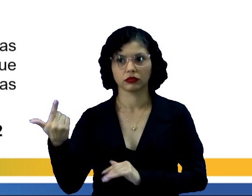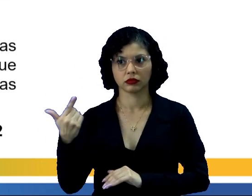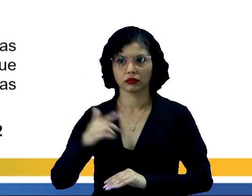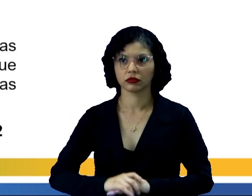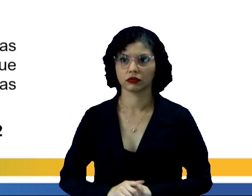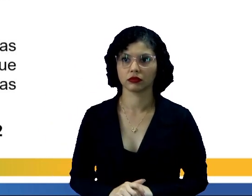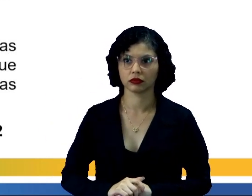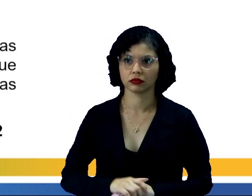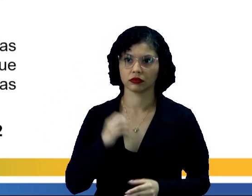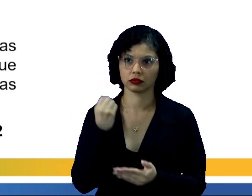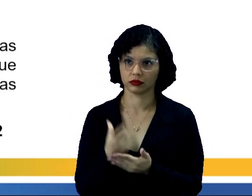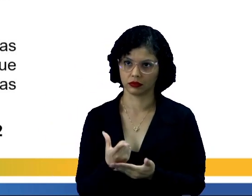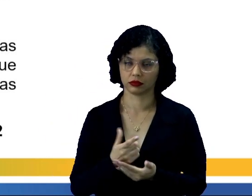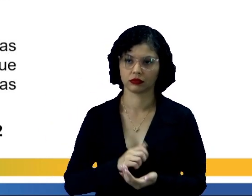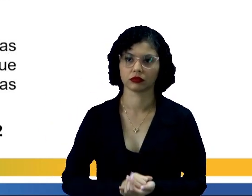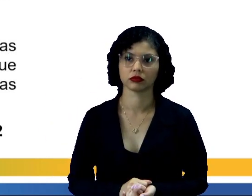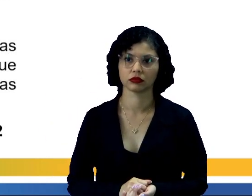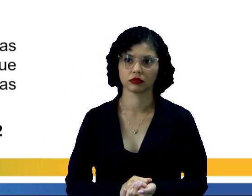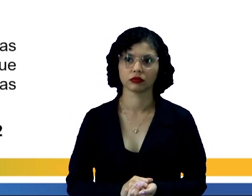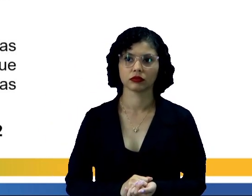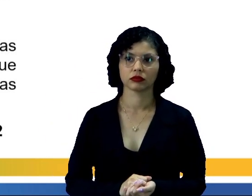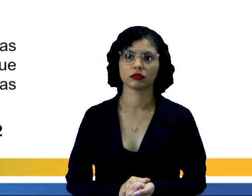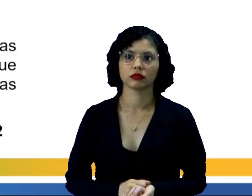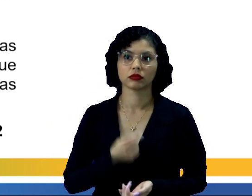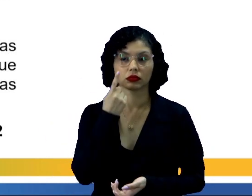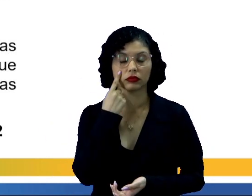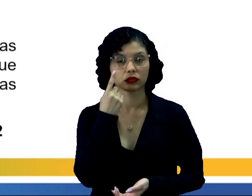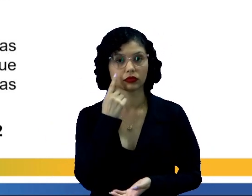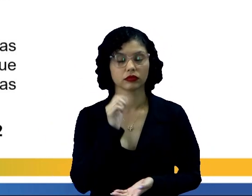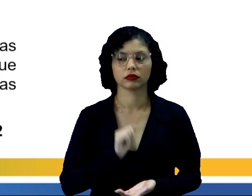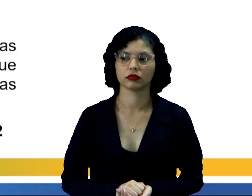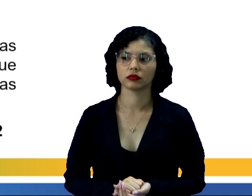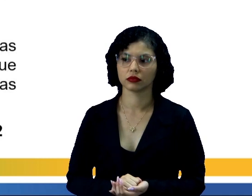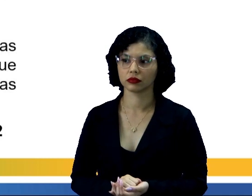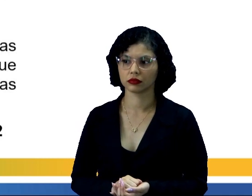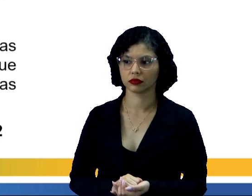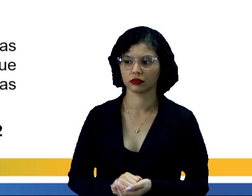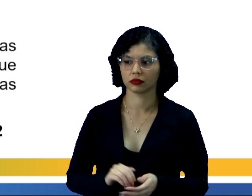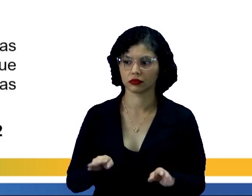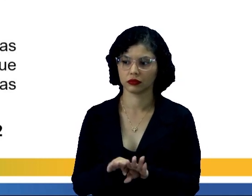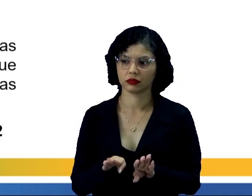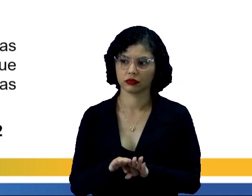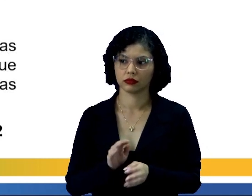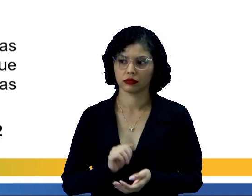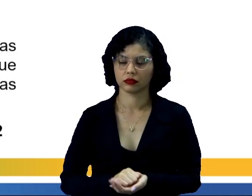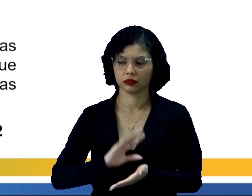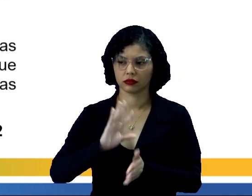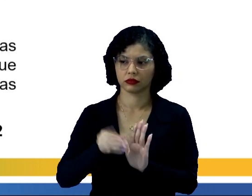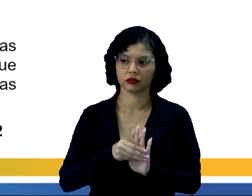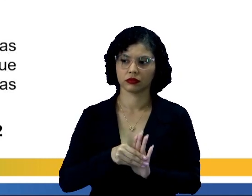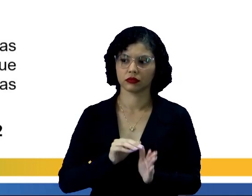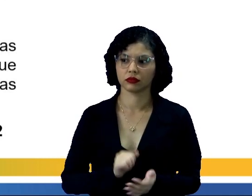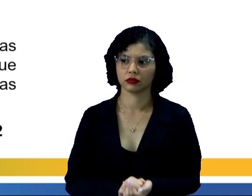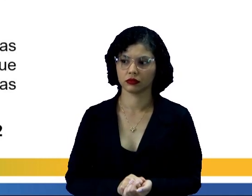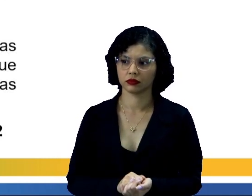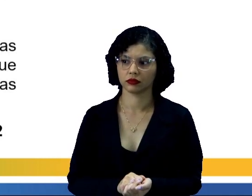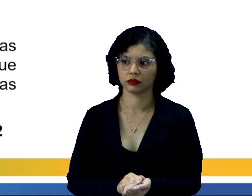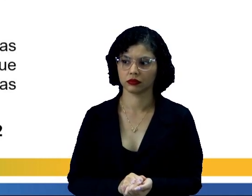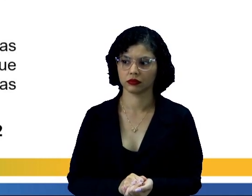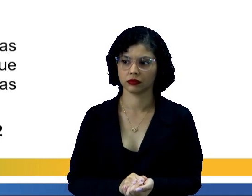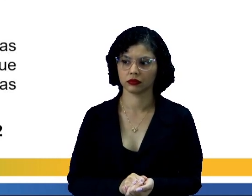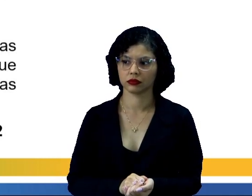né, será pago esses 500 bilhões. E olha só, na linha fina, o que foi colocado também? O